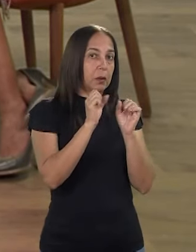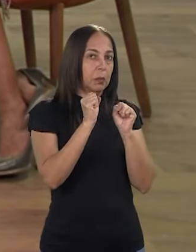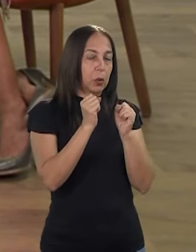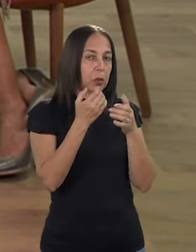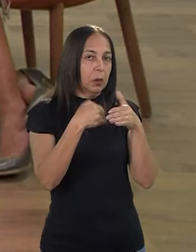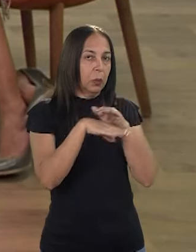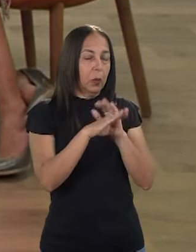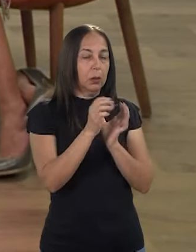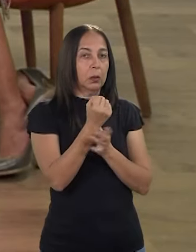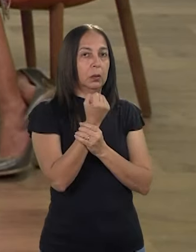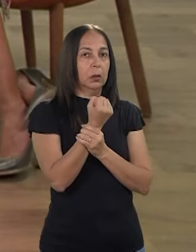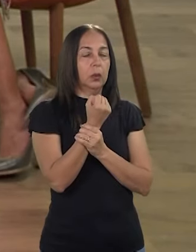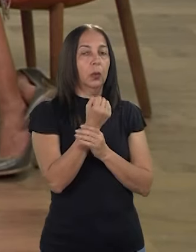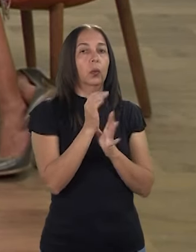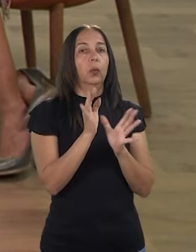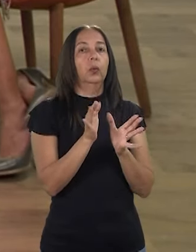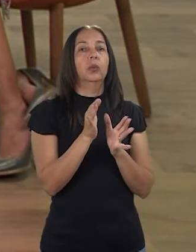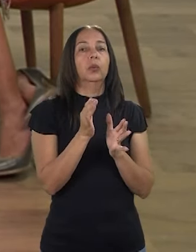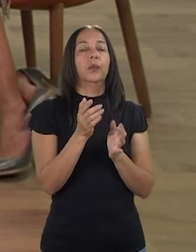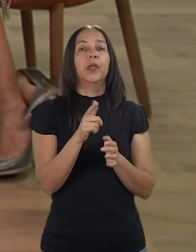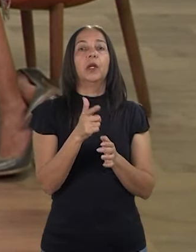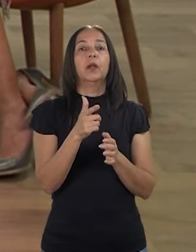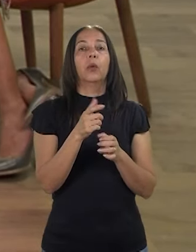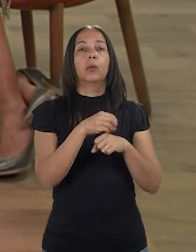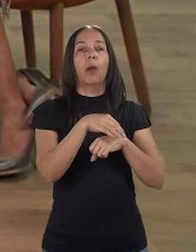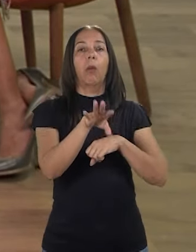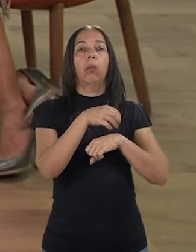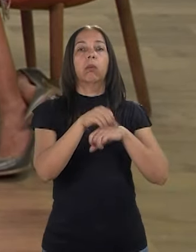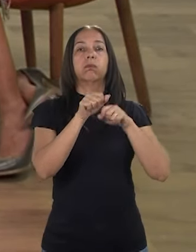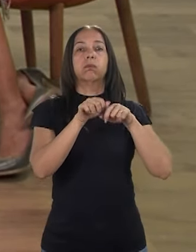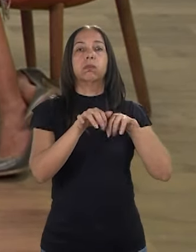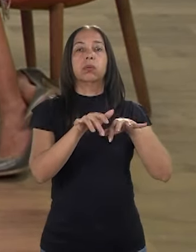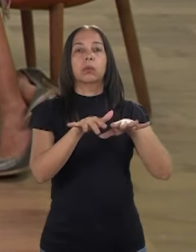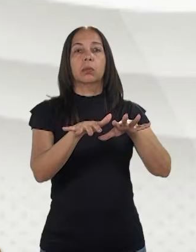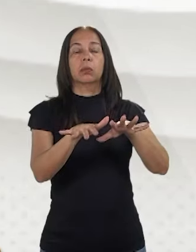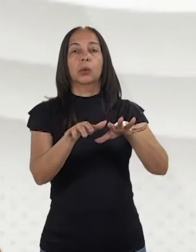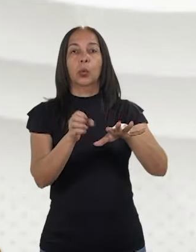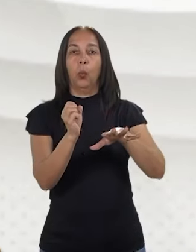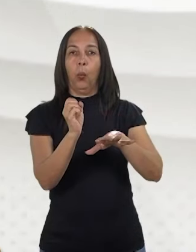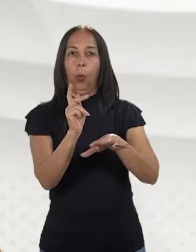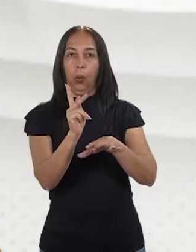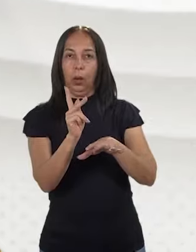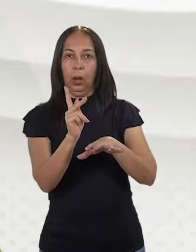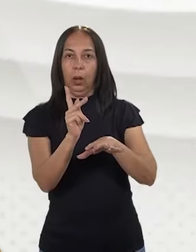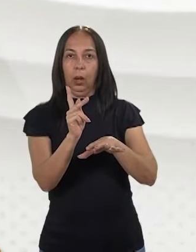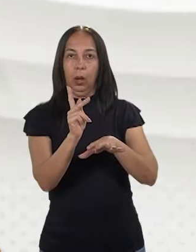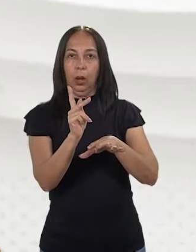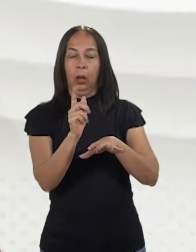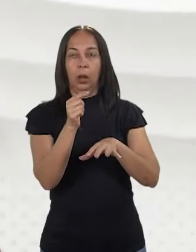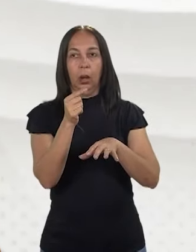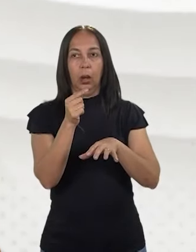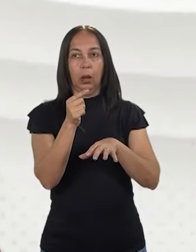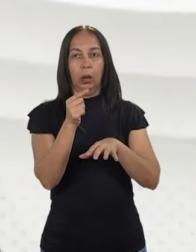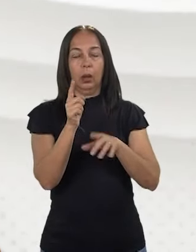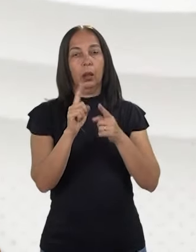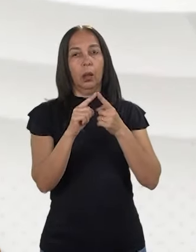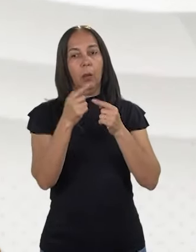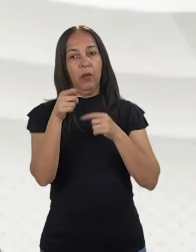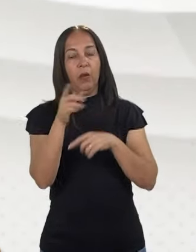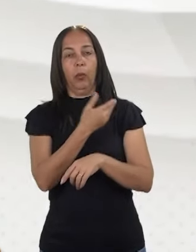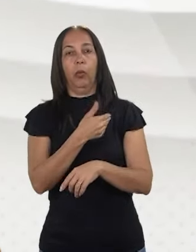guardados de uma forma segura que não ah haja um vazamento de dados Ok Isso também vai pro governo tá